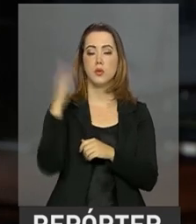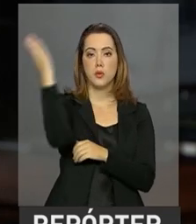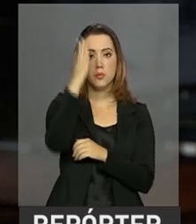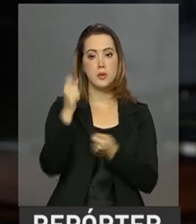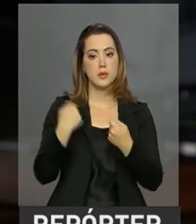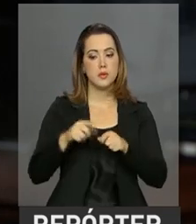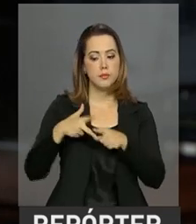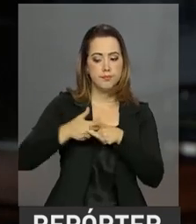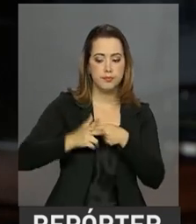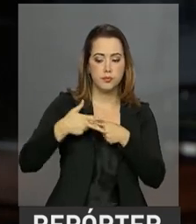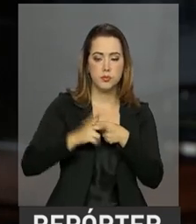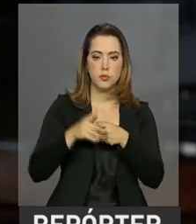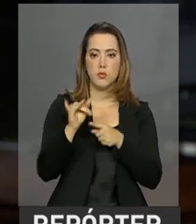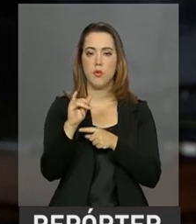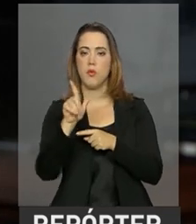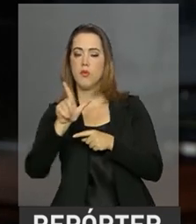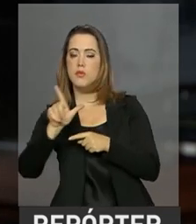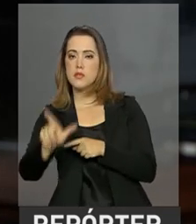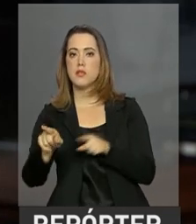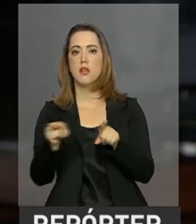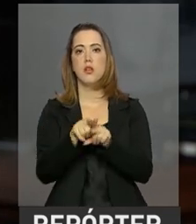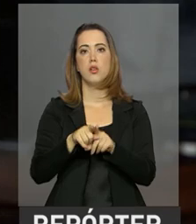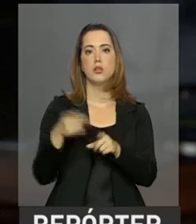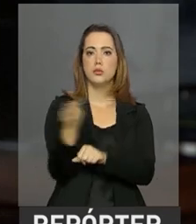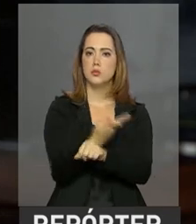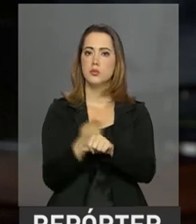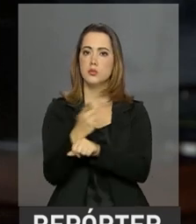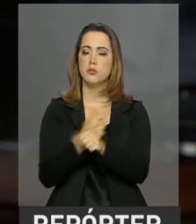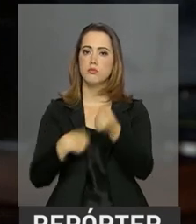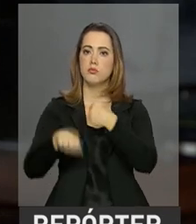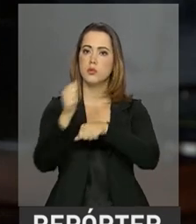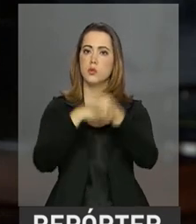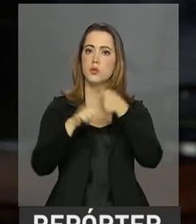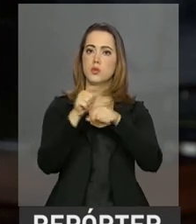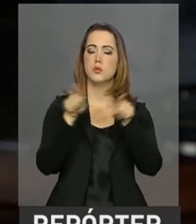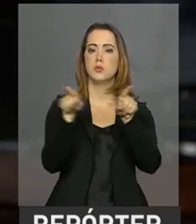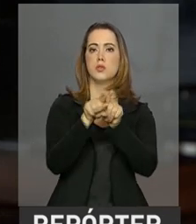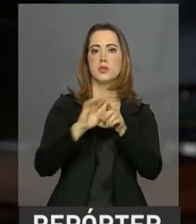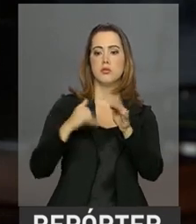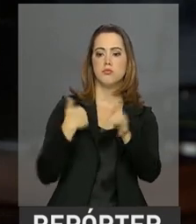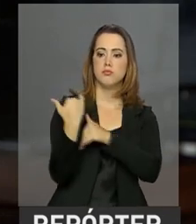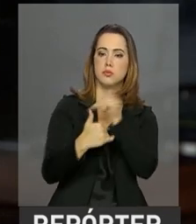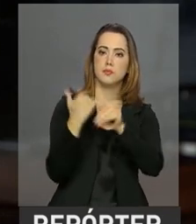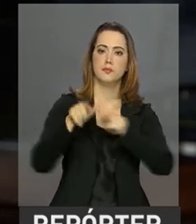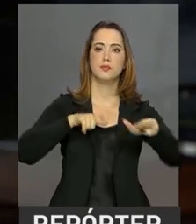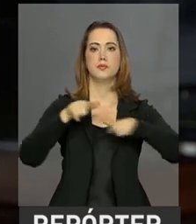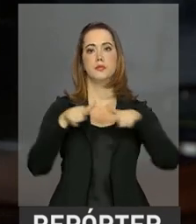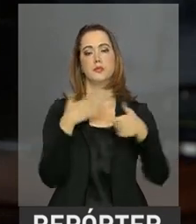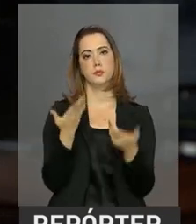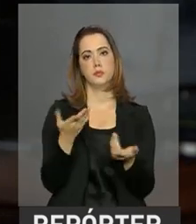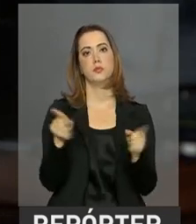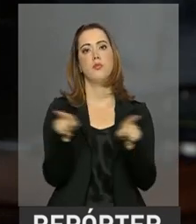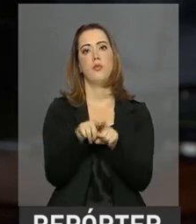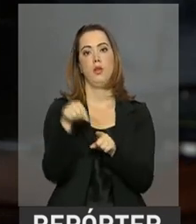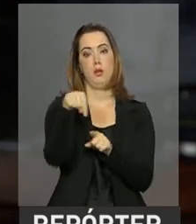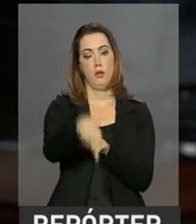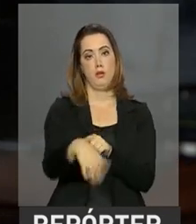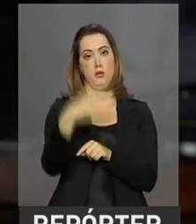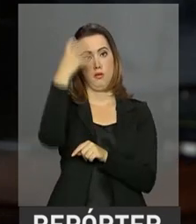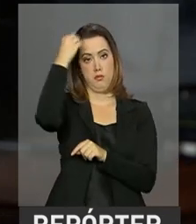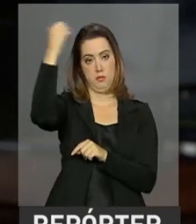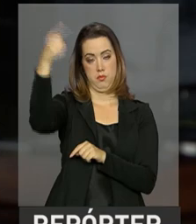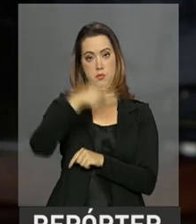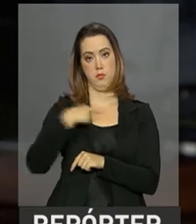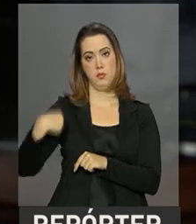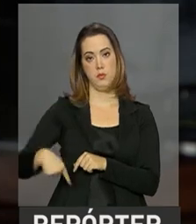ajuste fiscal e a busca da retomada do crescimento econômico com a consequente geração de empregos também nesta Viagem